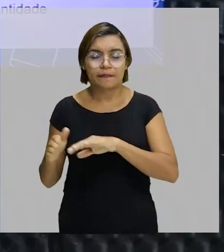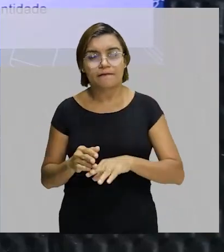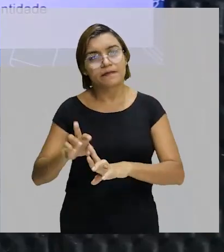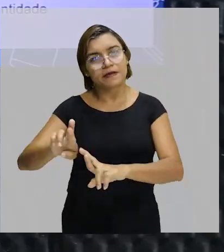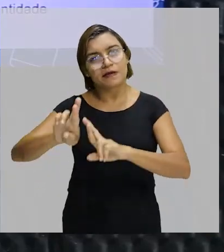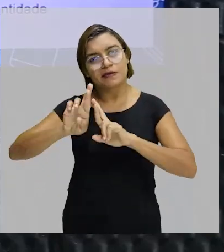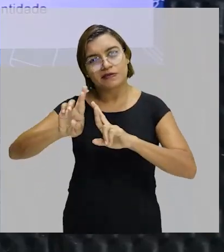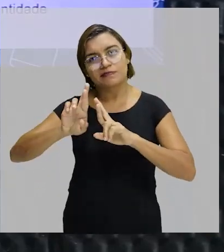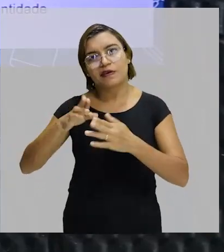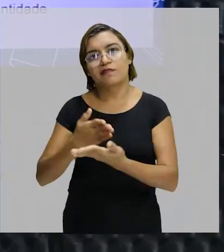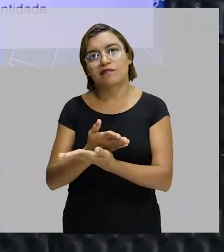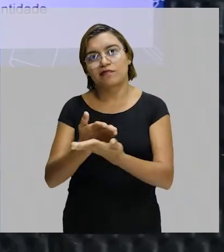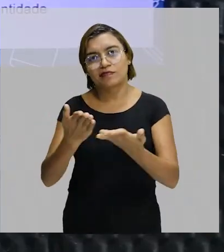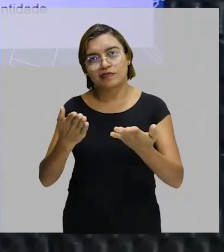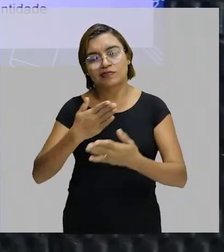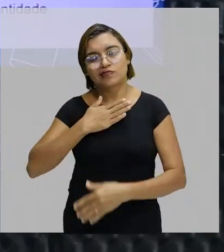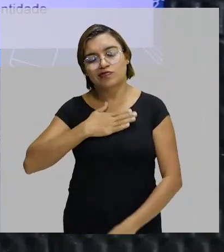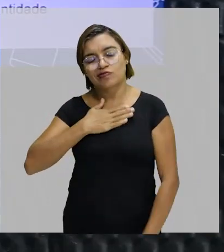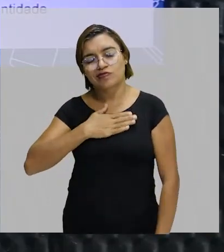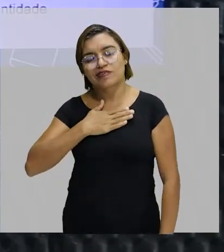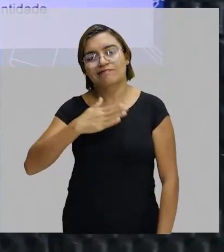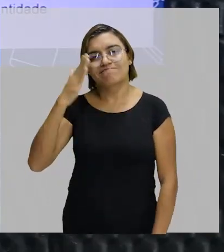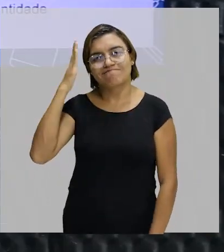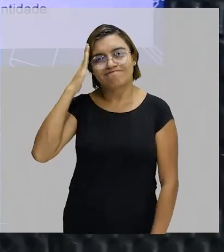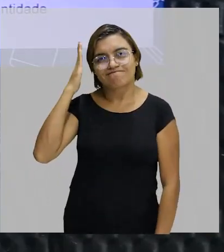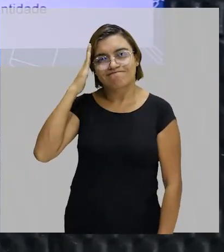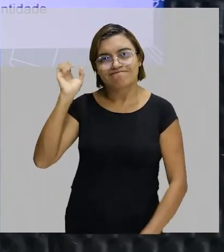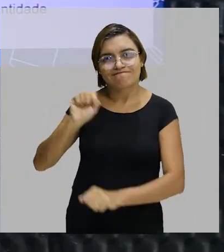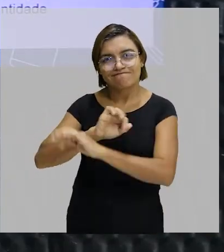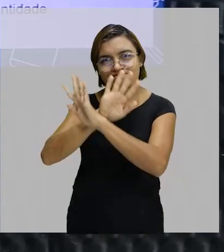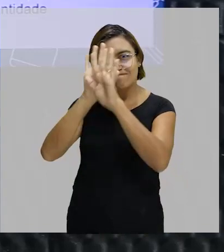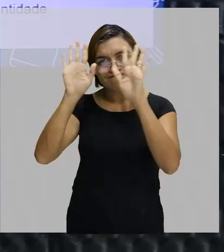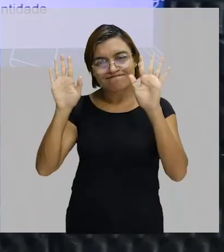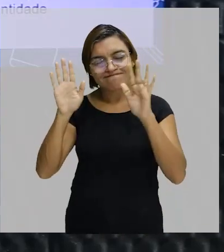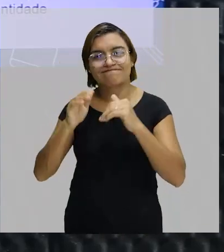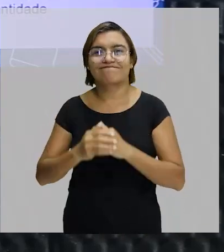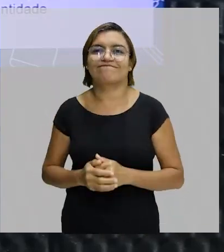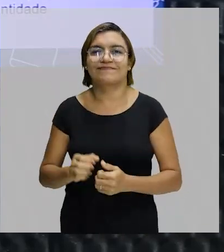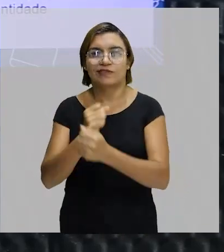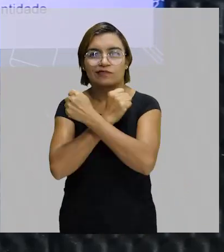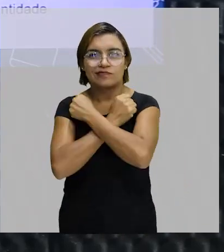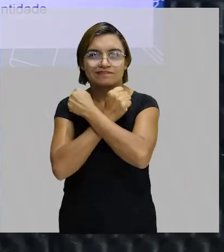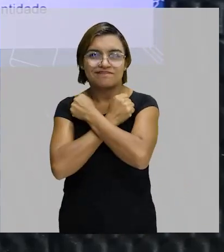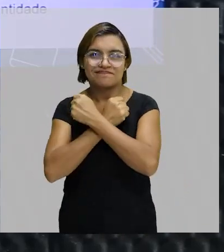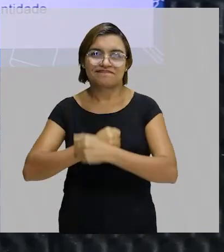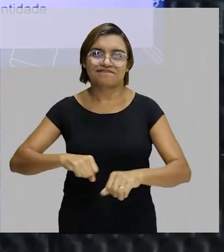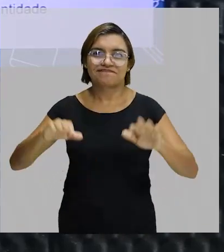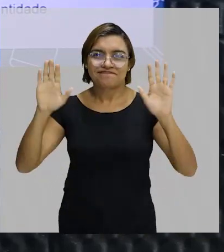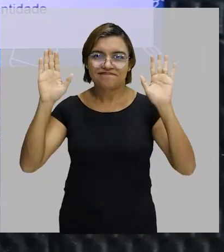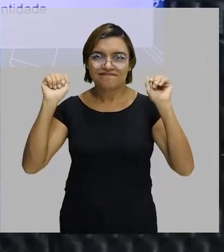tenham gostado e aprendido. Vamos ficando por aqui, um forte abraço, valeu!